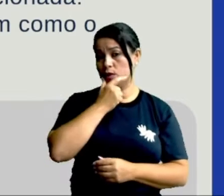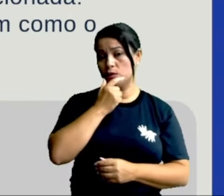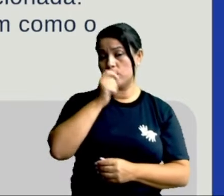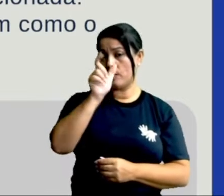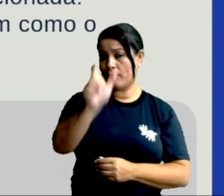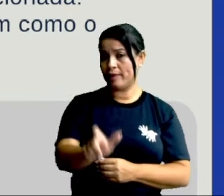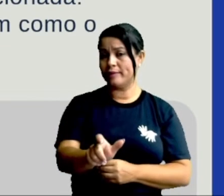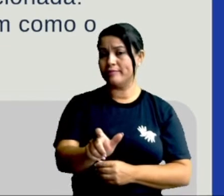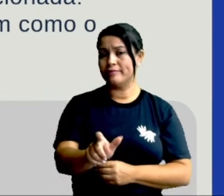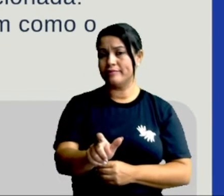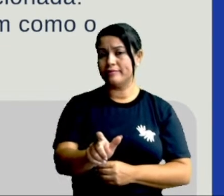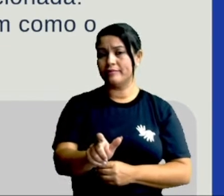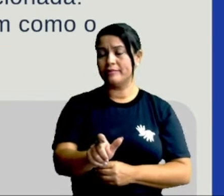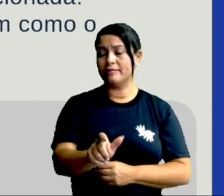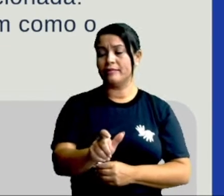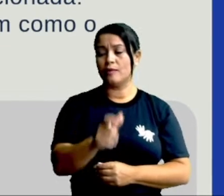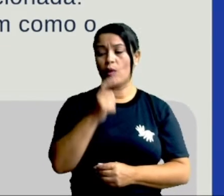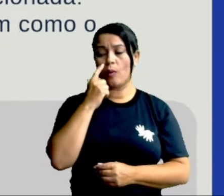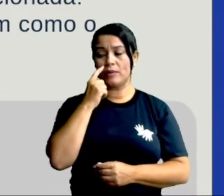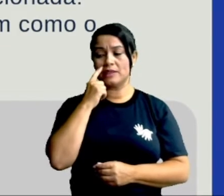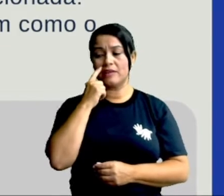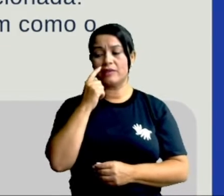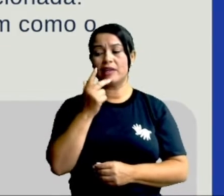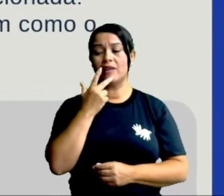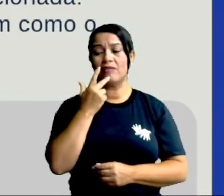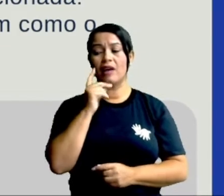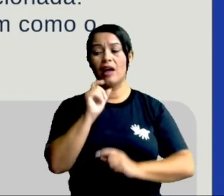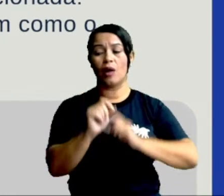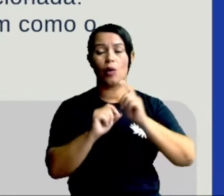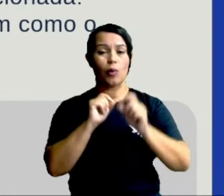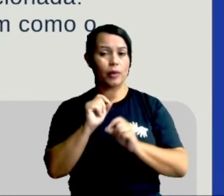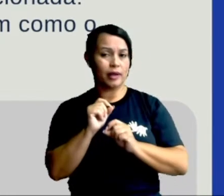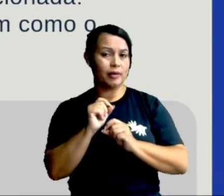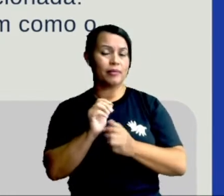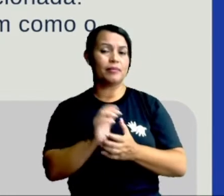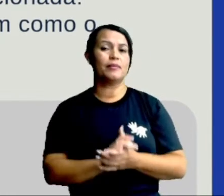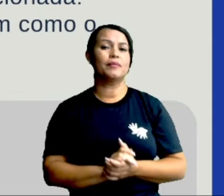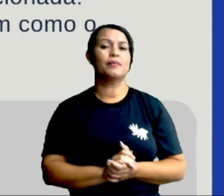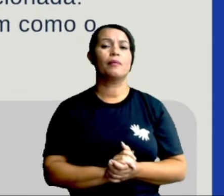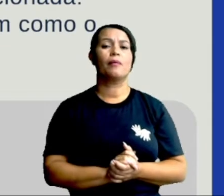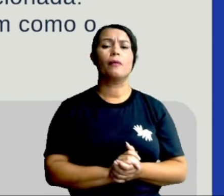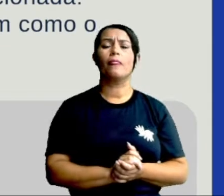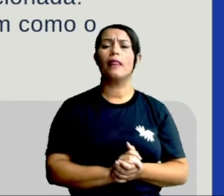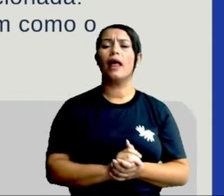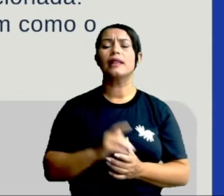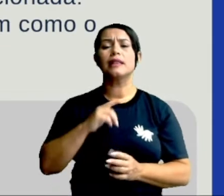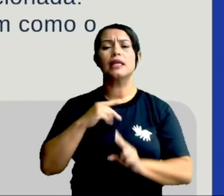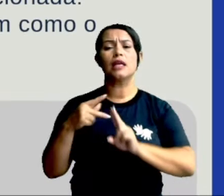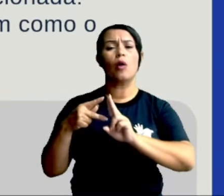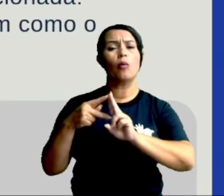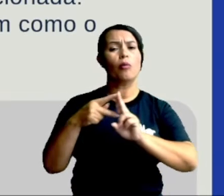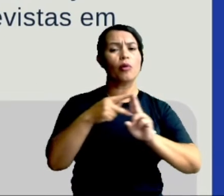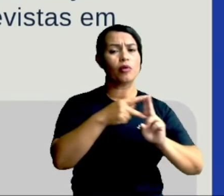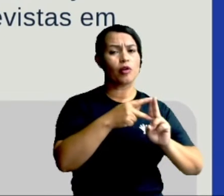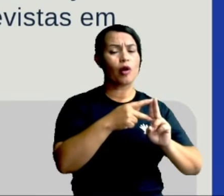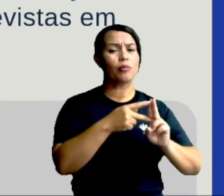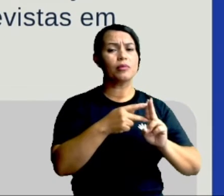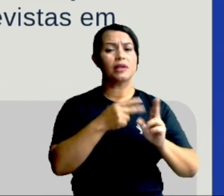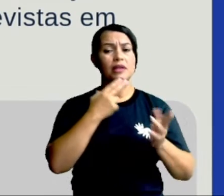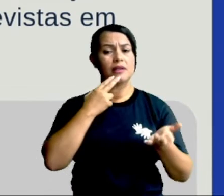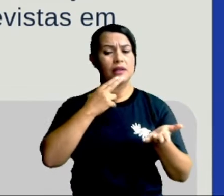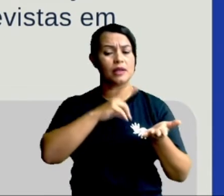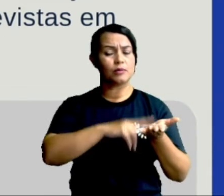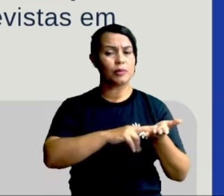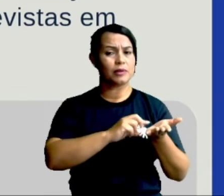desconhecido, não é? Olha só, quando ele diz aqui, ó, o pronome que se referia à